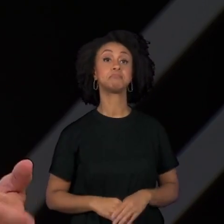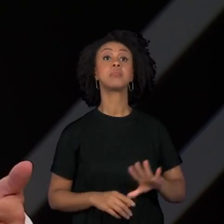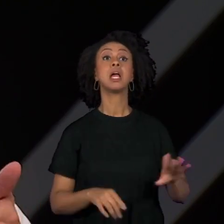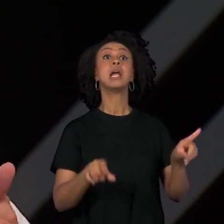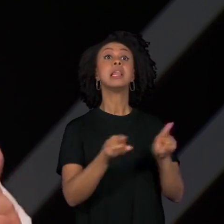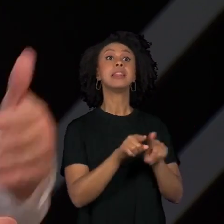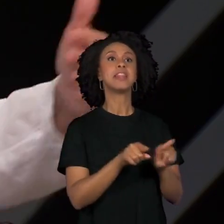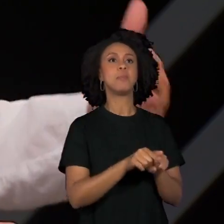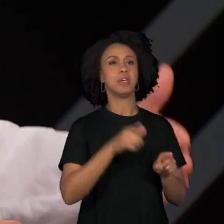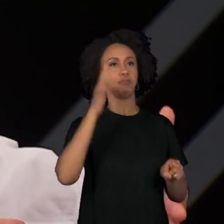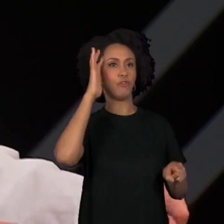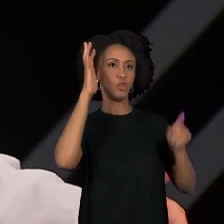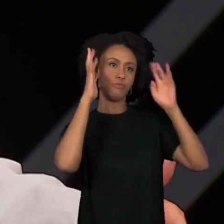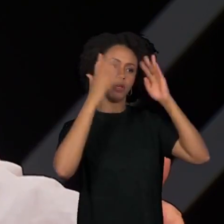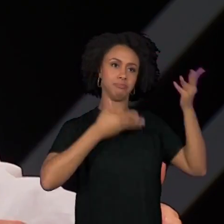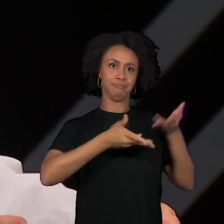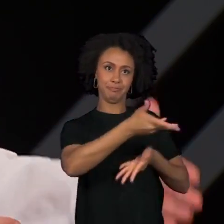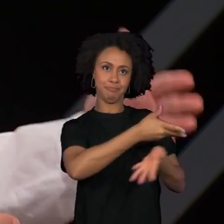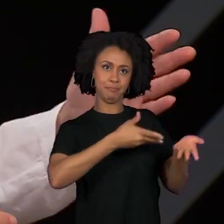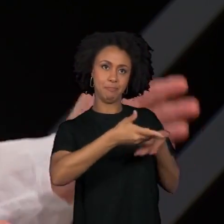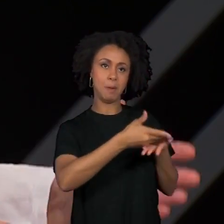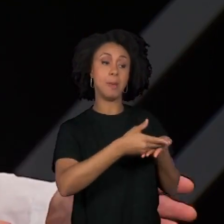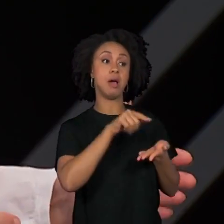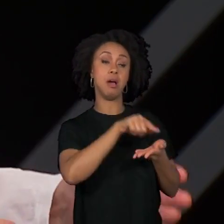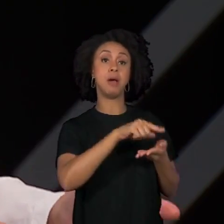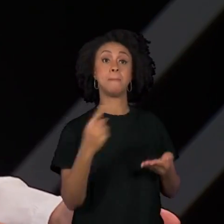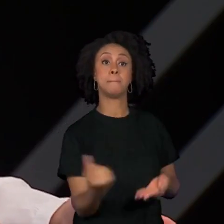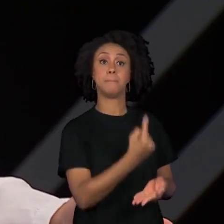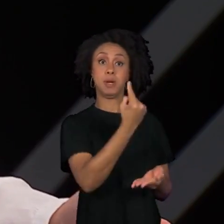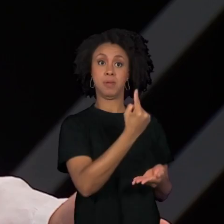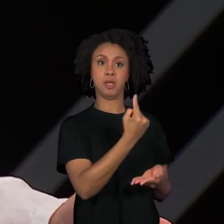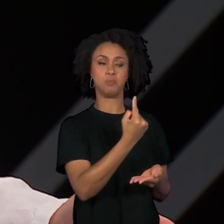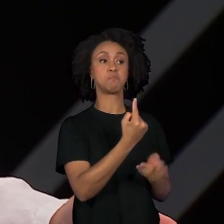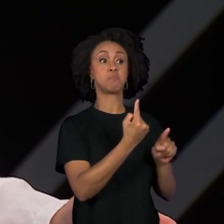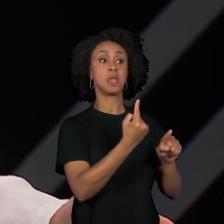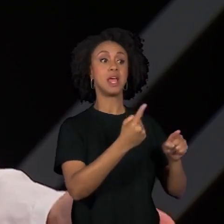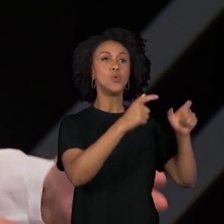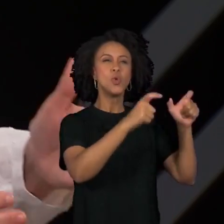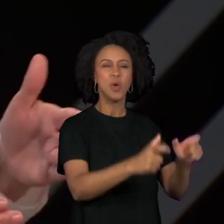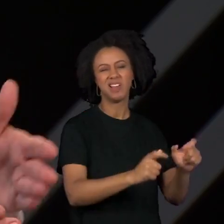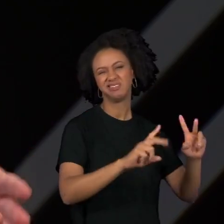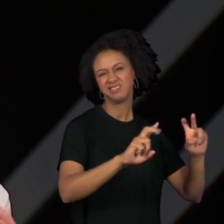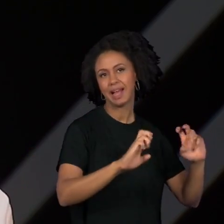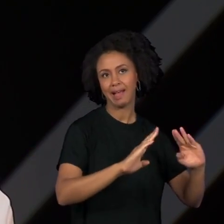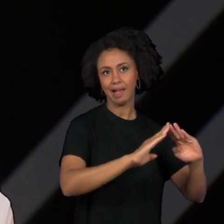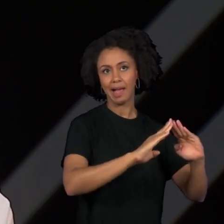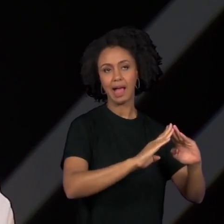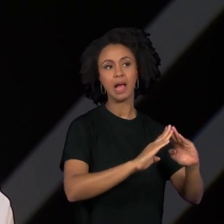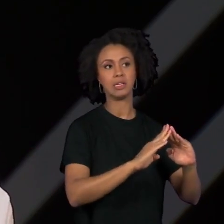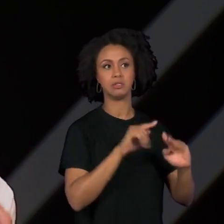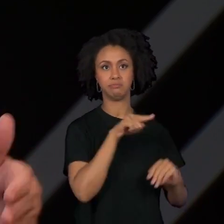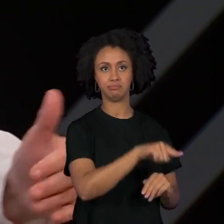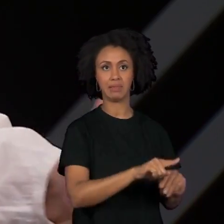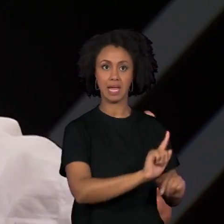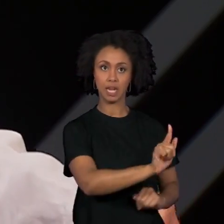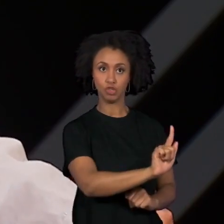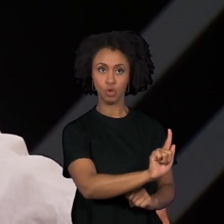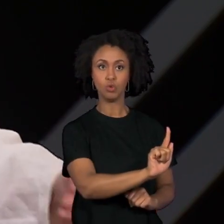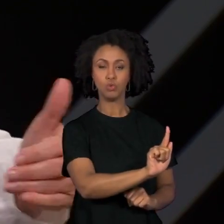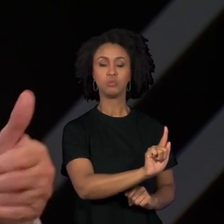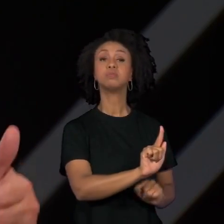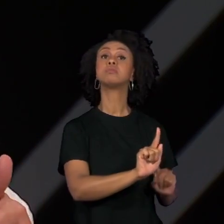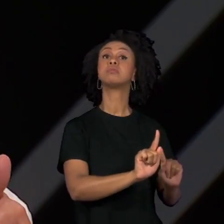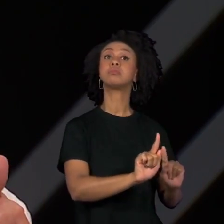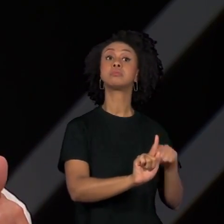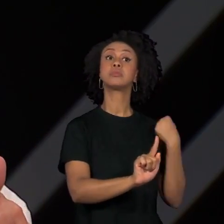do Café Filosófico, que foi o primeiro, a partir do momento que essa casa foi para o Grajaú, nós